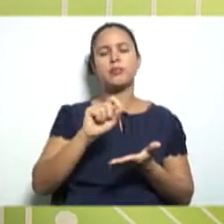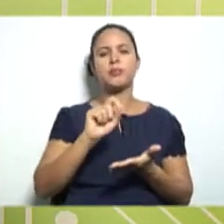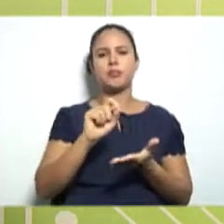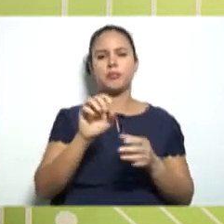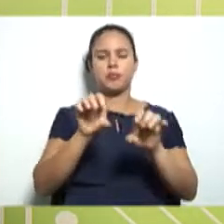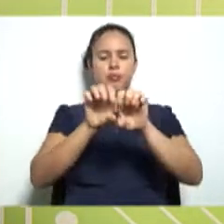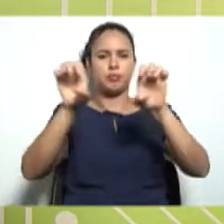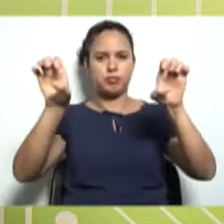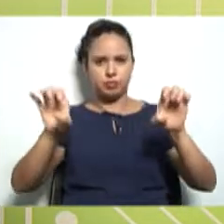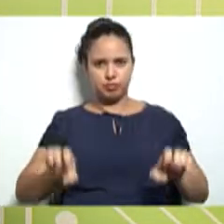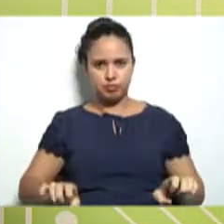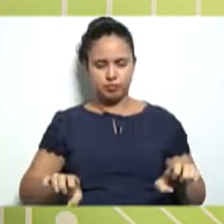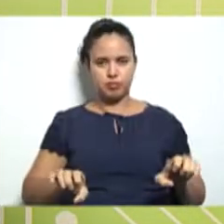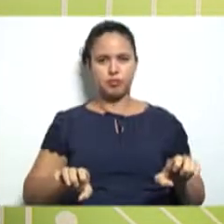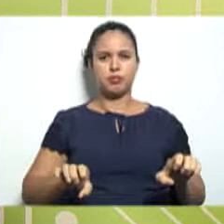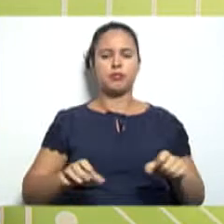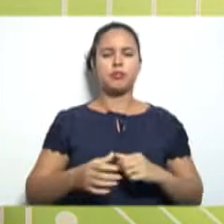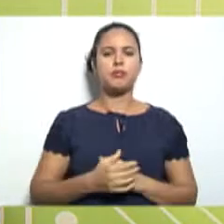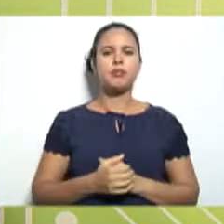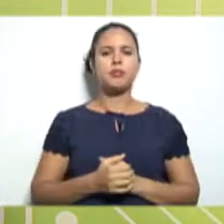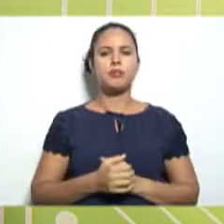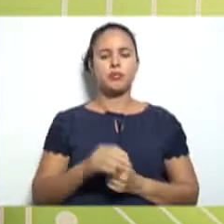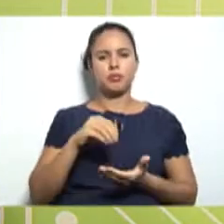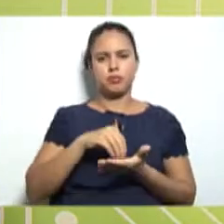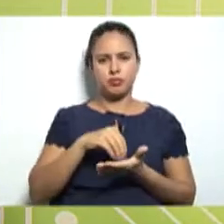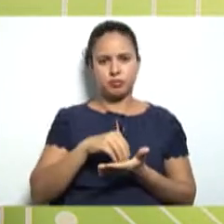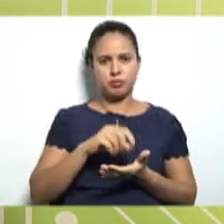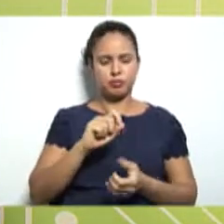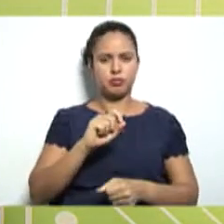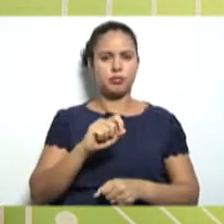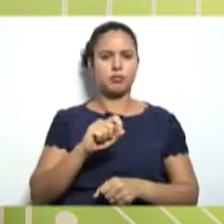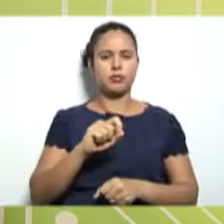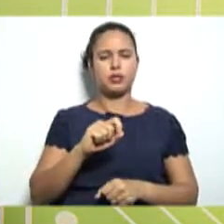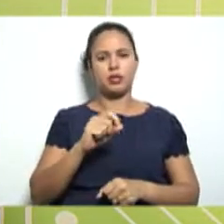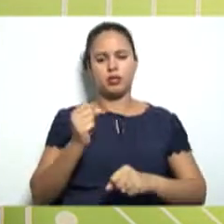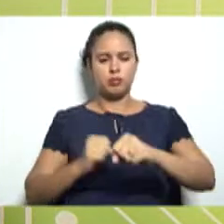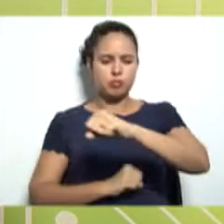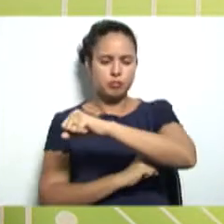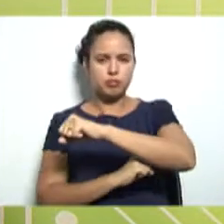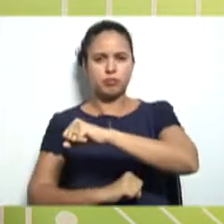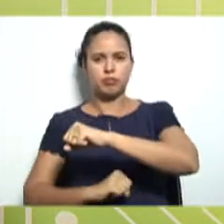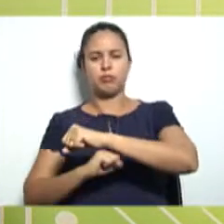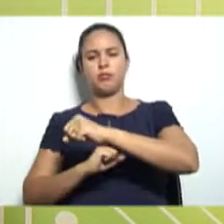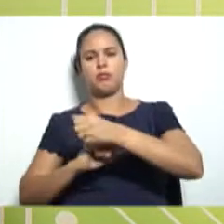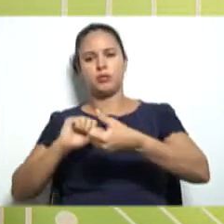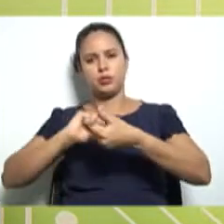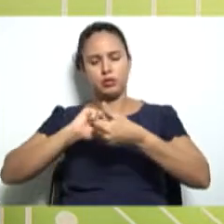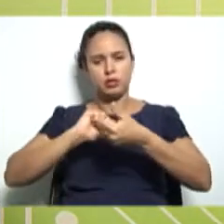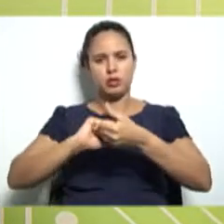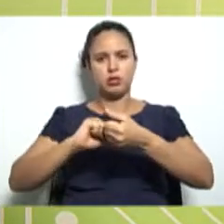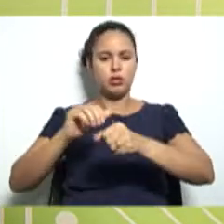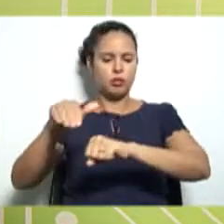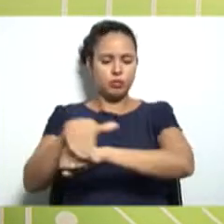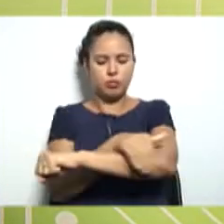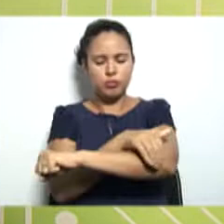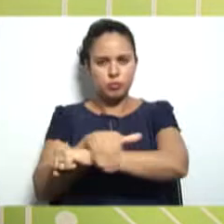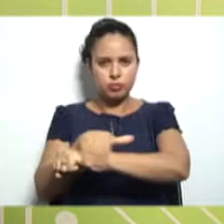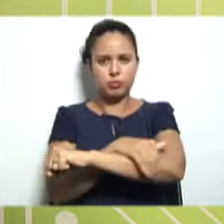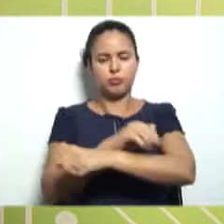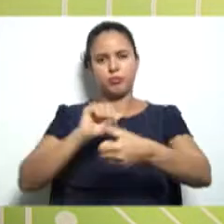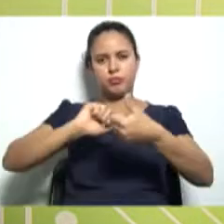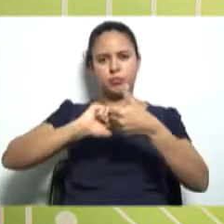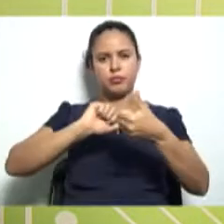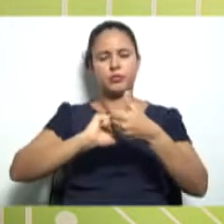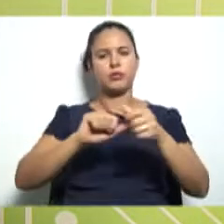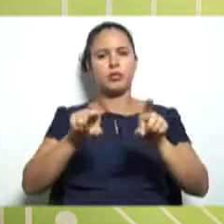anos. Ainda a gente tem muita carência dessas obras. Pontes de qualidade, estradas de qualidade, distribuição de